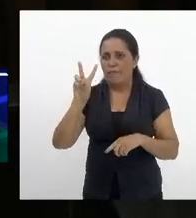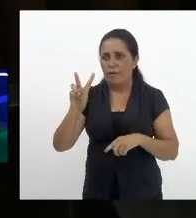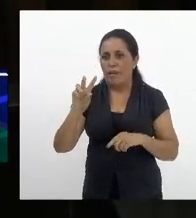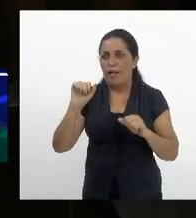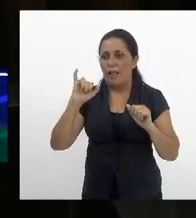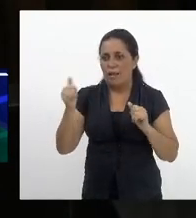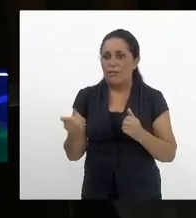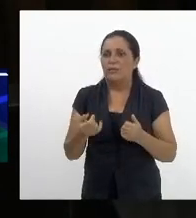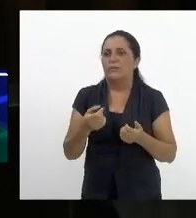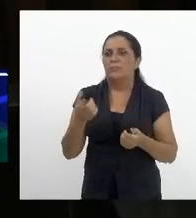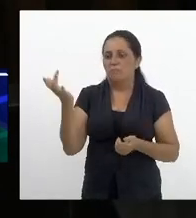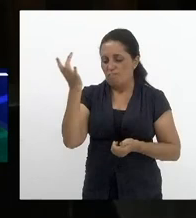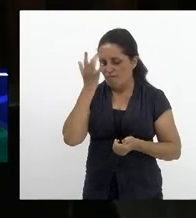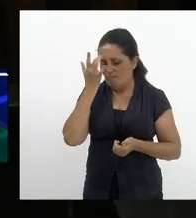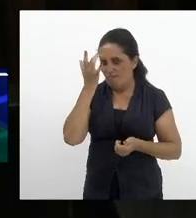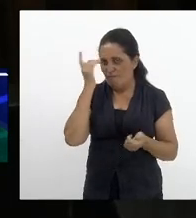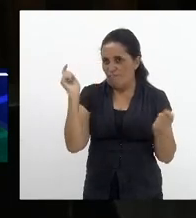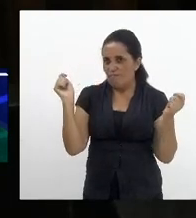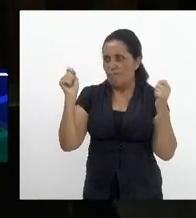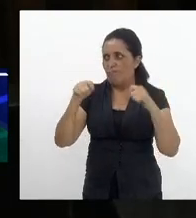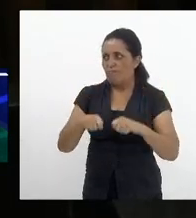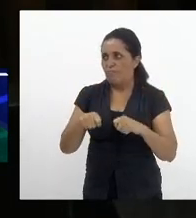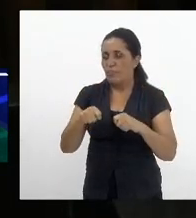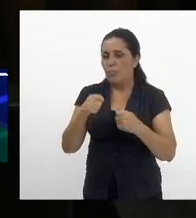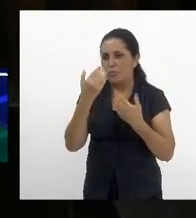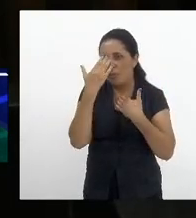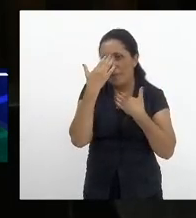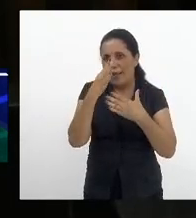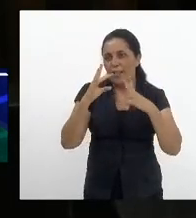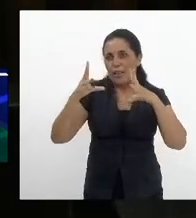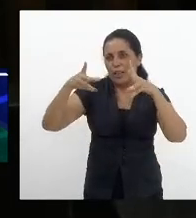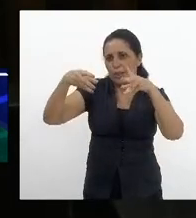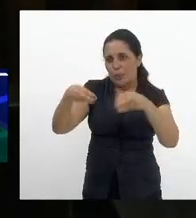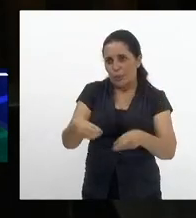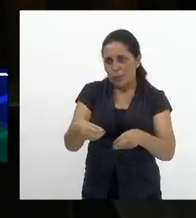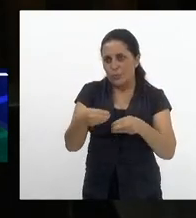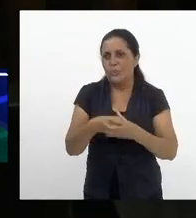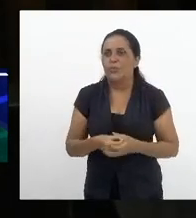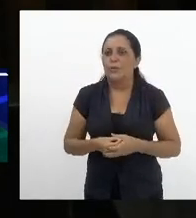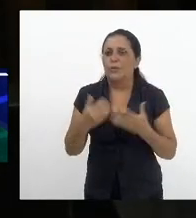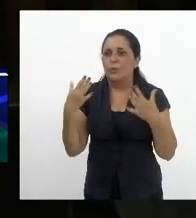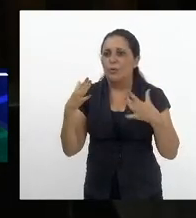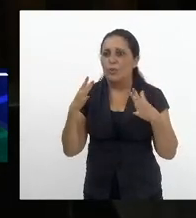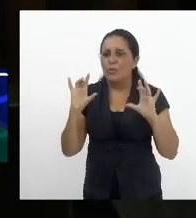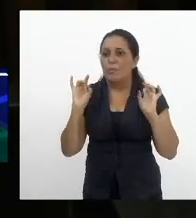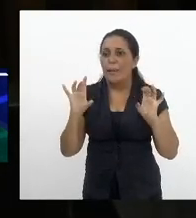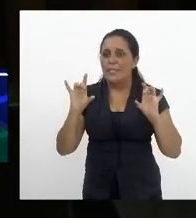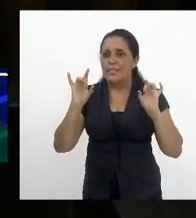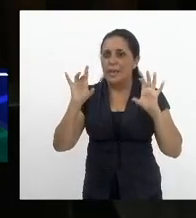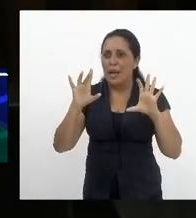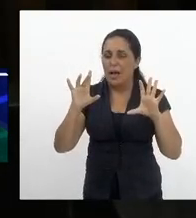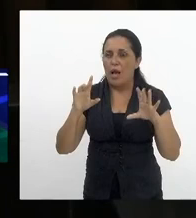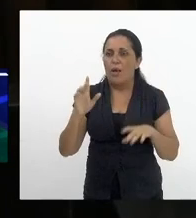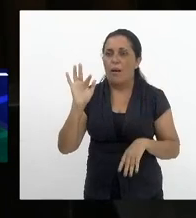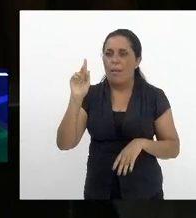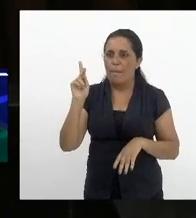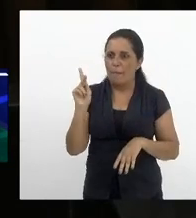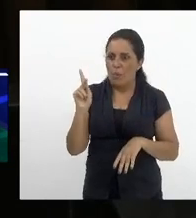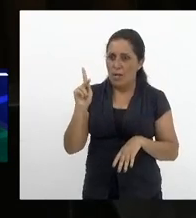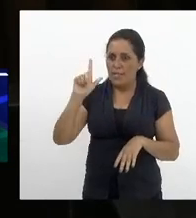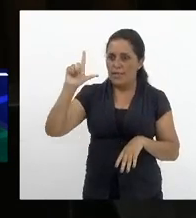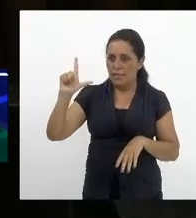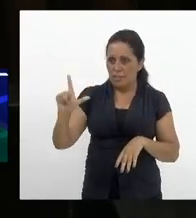cortesia e competência. Então, muito obrigado a todos. Da mesma forma, faço um cumprimento especial à nossa Polícia